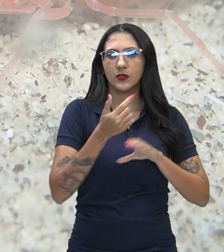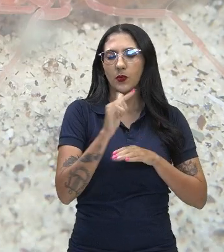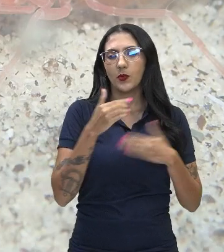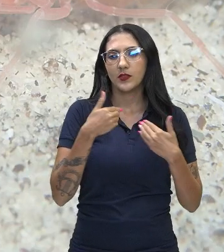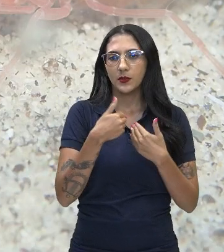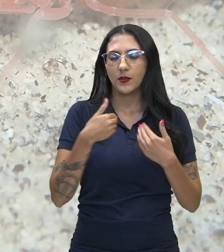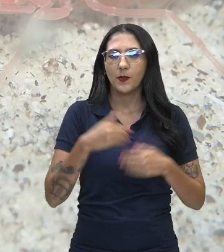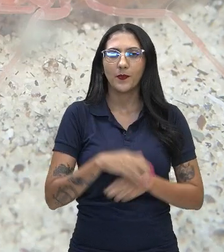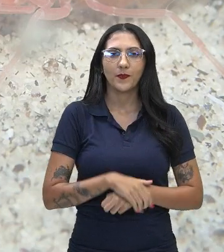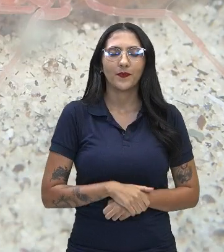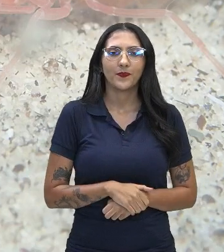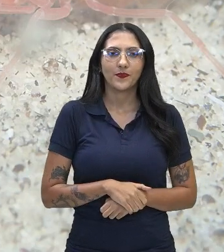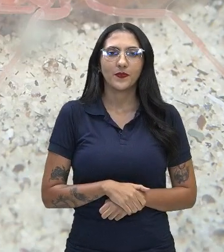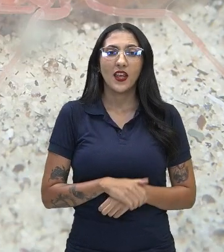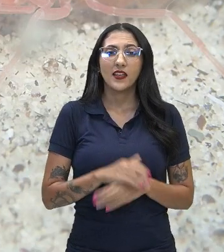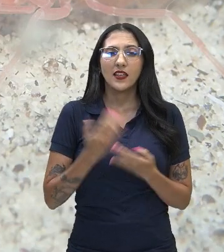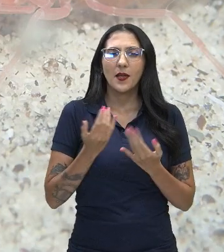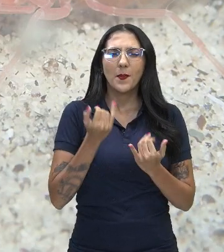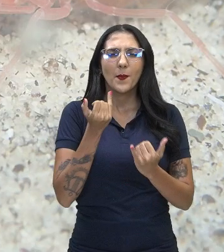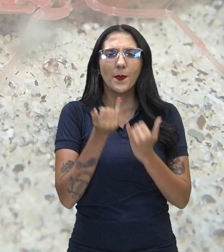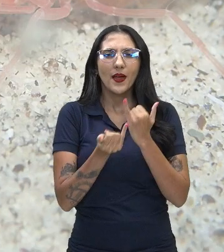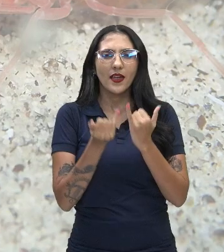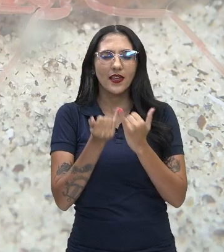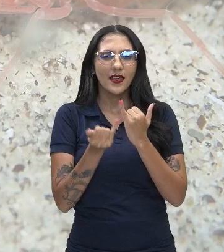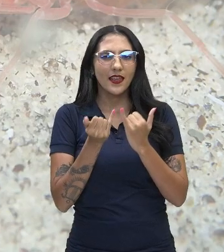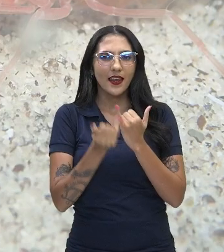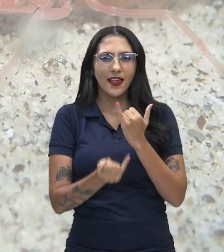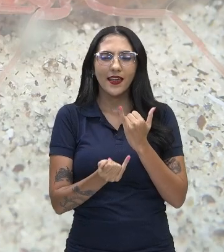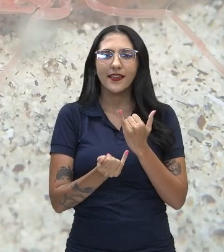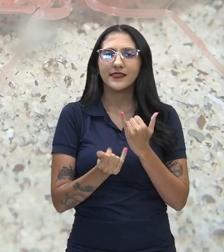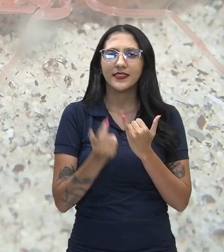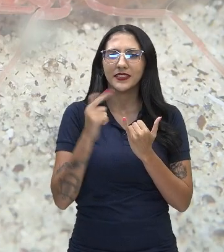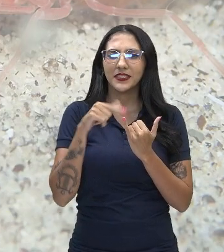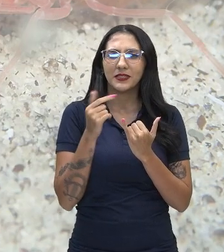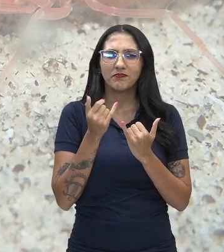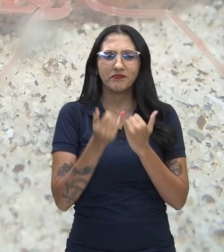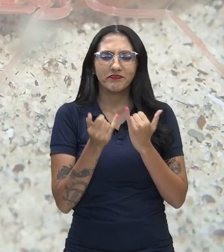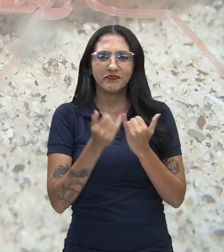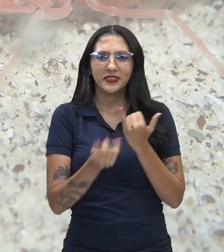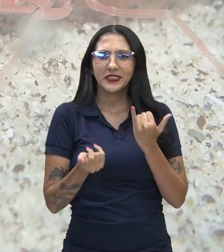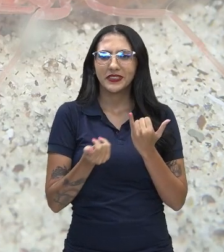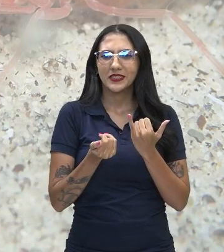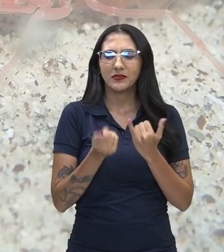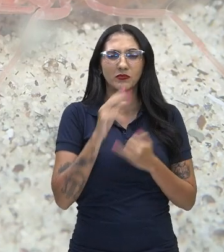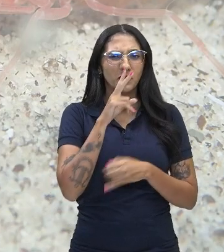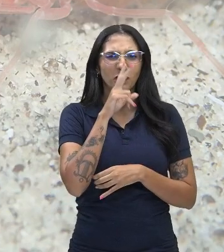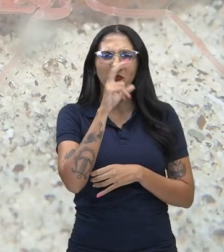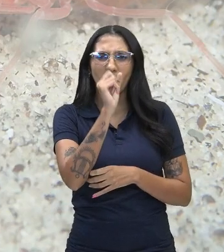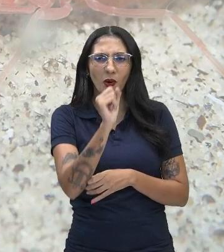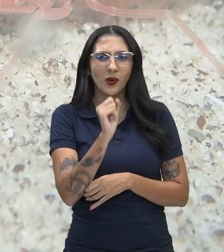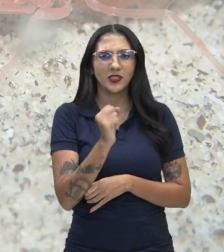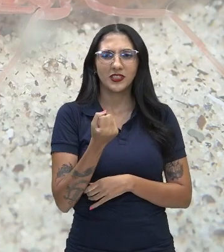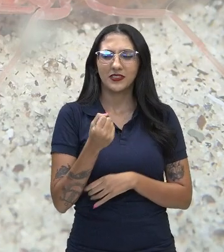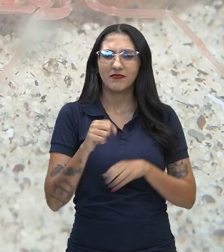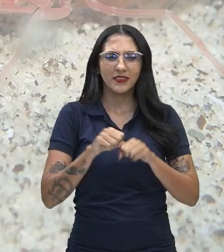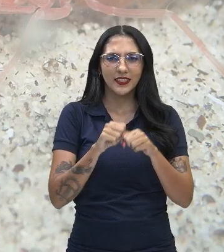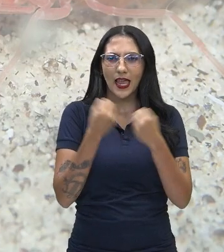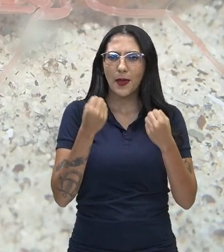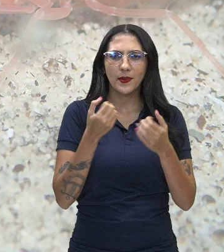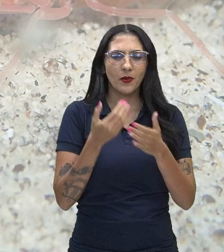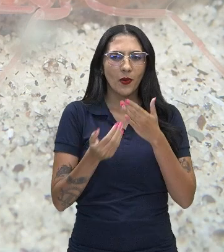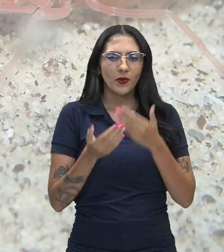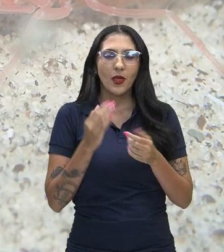diz que, digamos que poderia até quebrar o vidro, né, uma forma de exagerar aqui, certo, por